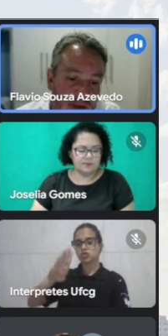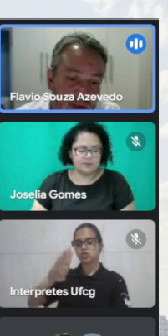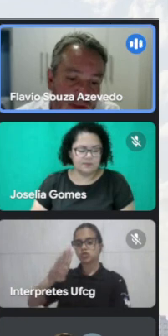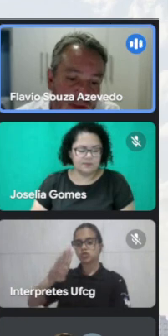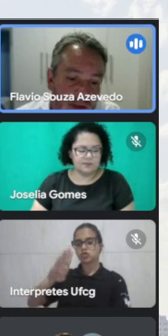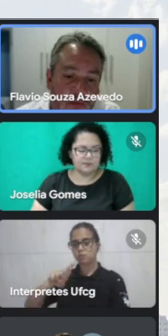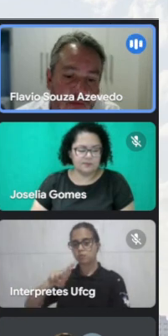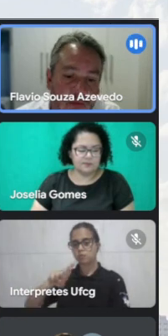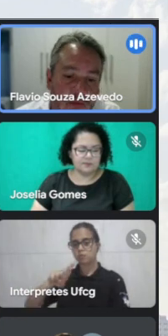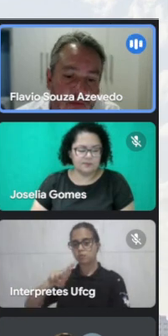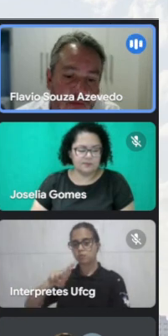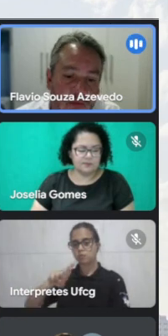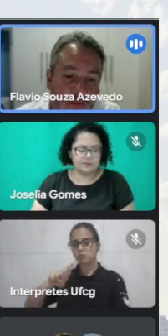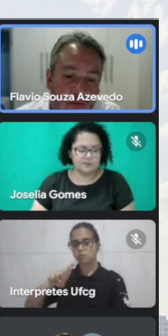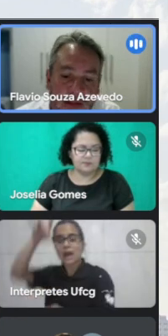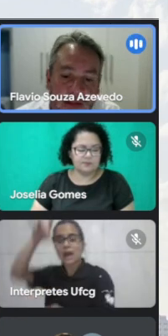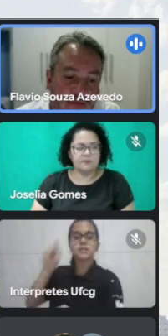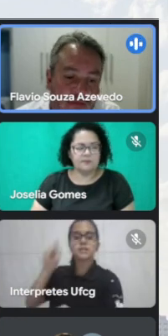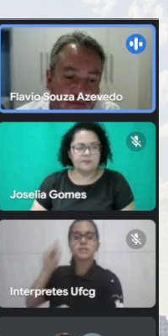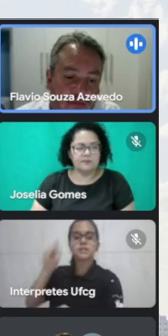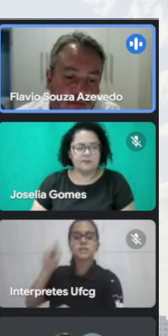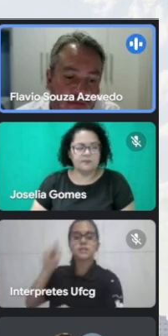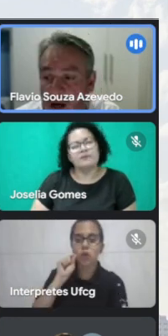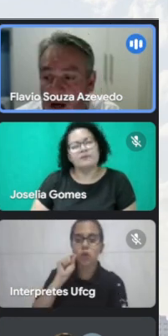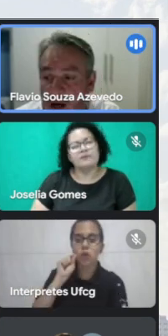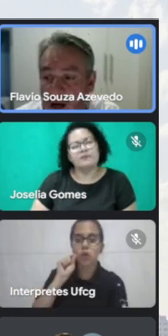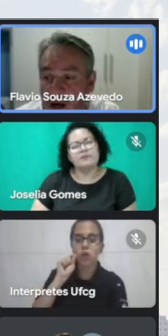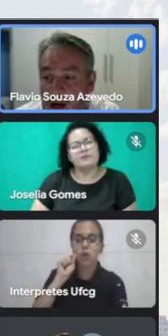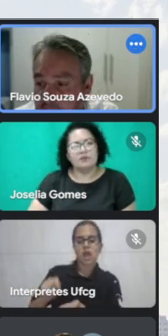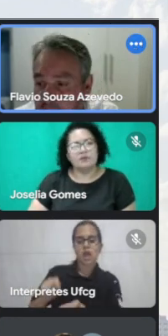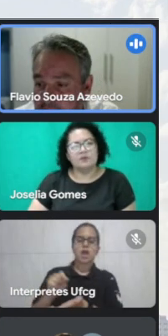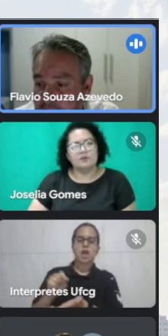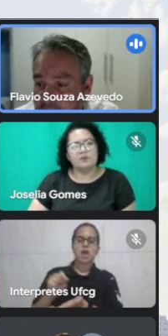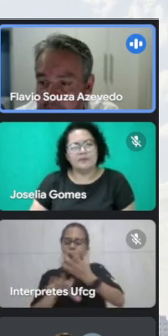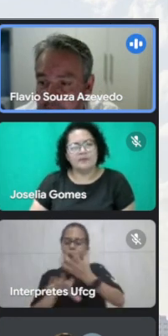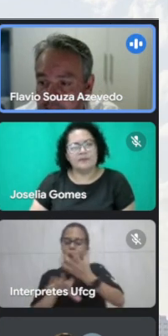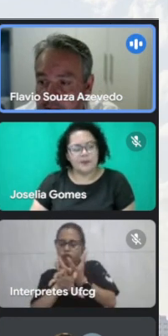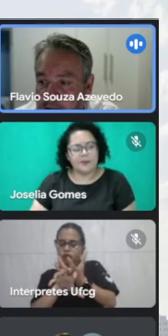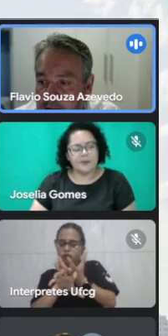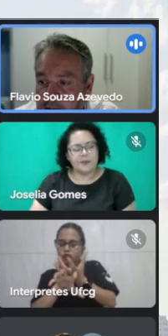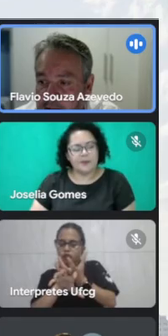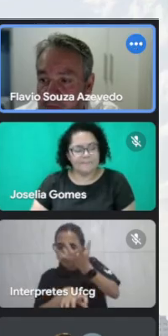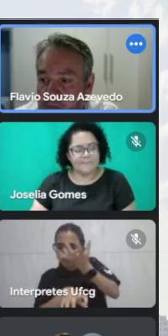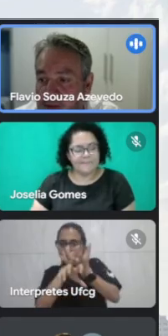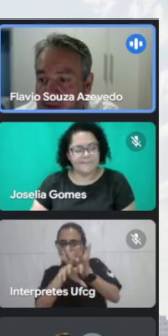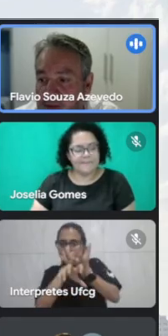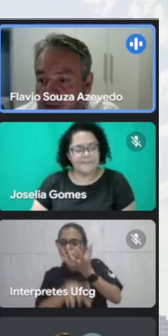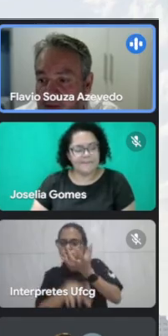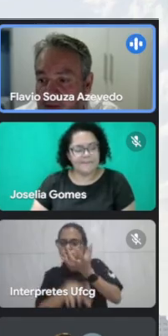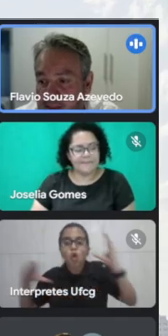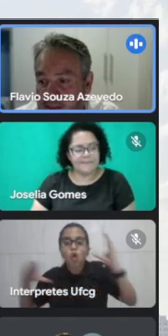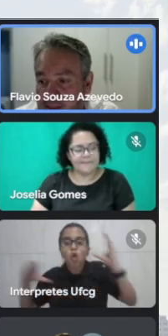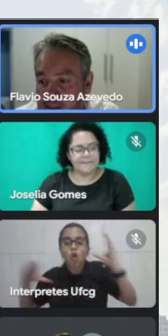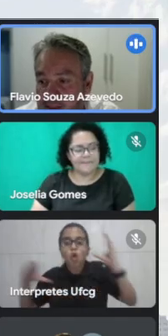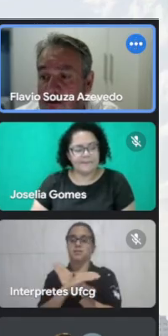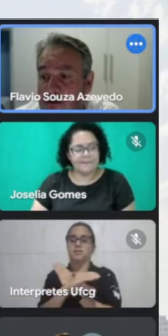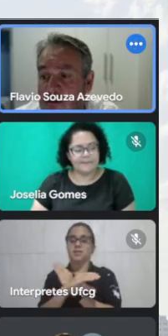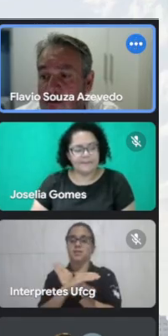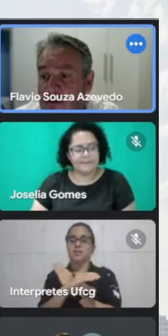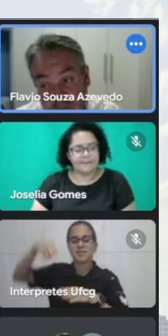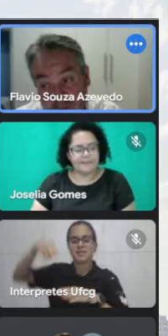folhas submersas e geralmente emergindo apenas a flor para fora da água, que é essa última aqui. A submersa, ela é